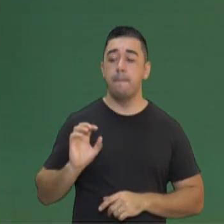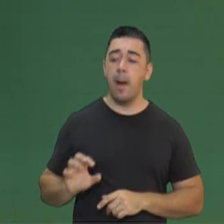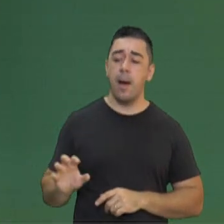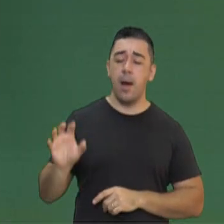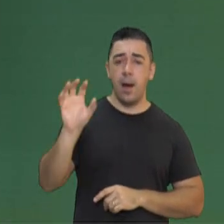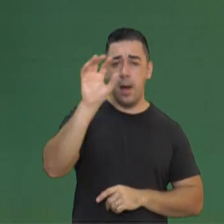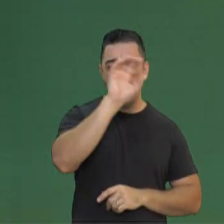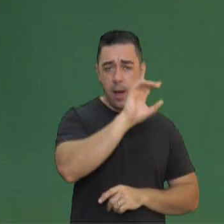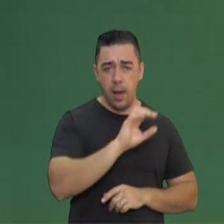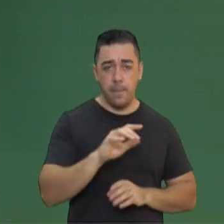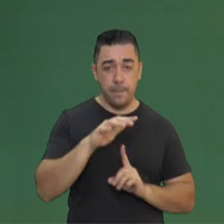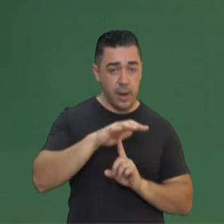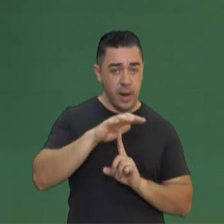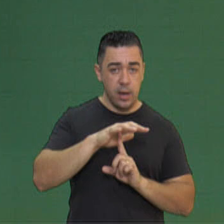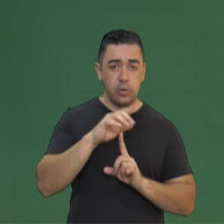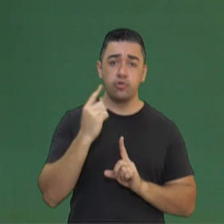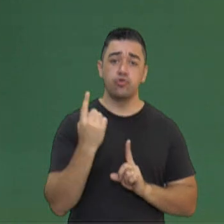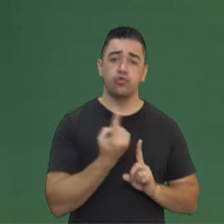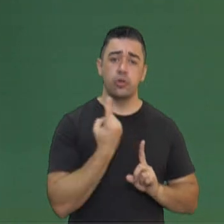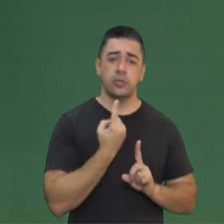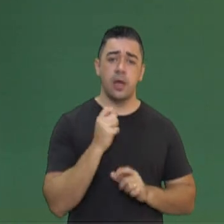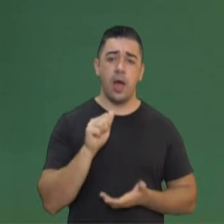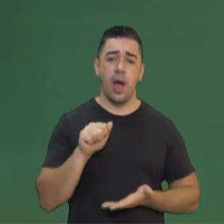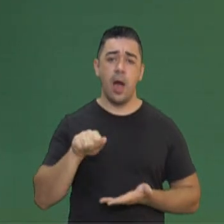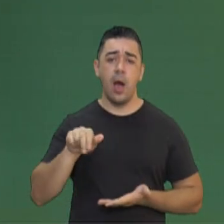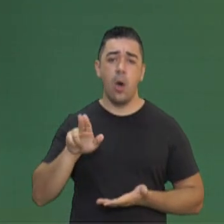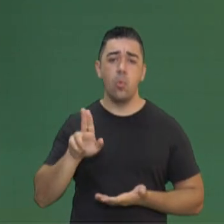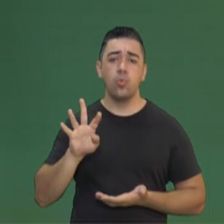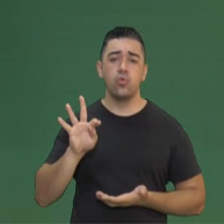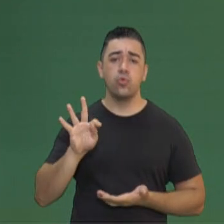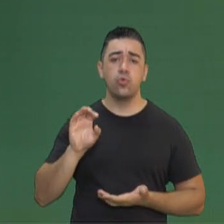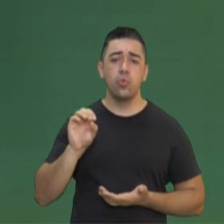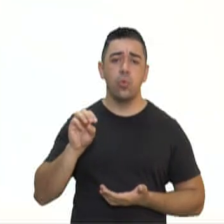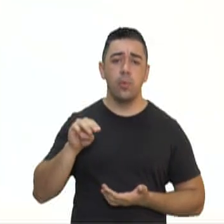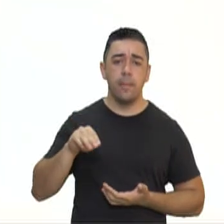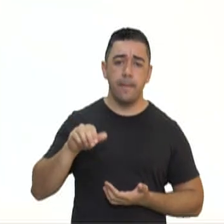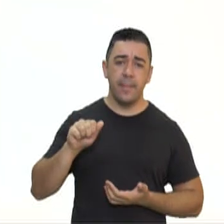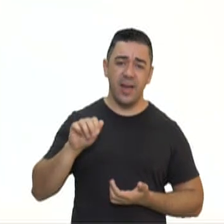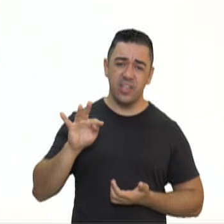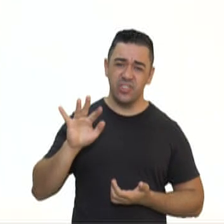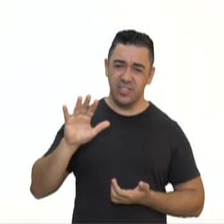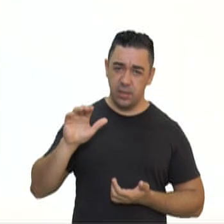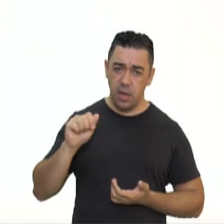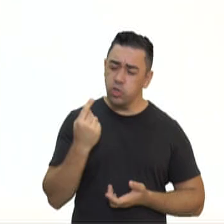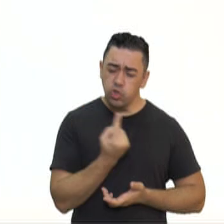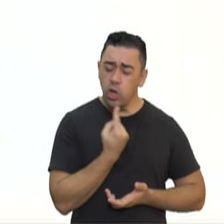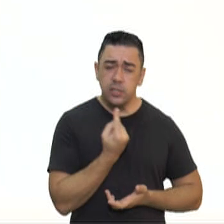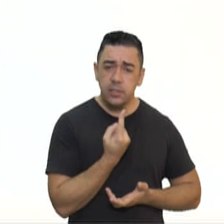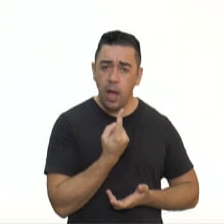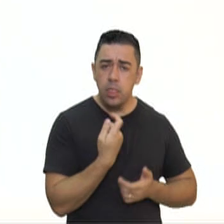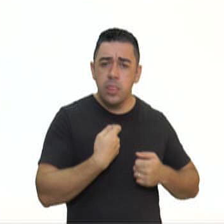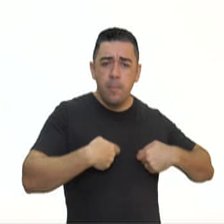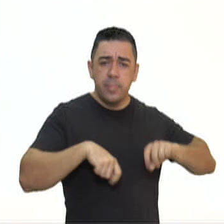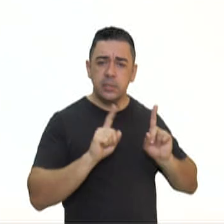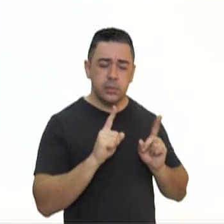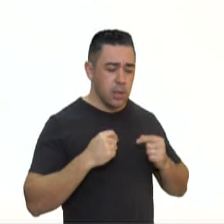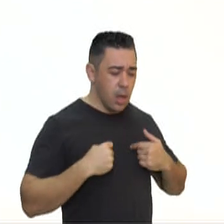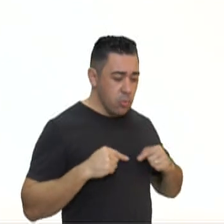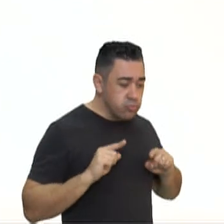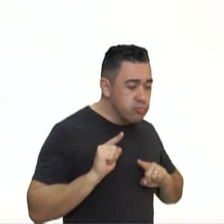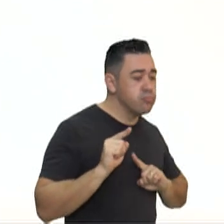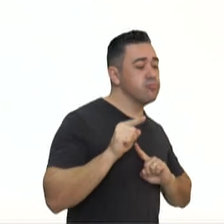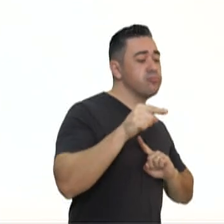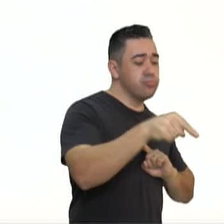estado, que são automáticas. O que são essas automáticas? São aquelas em que